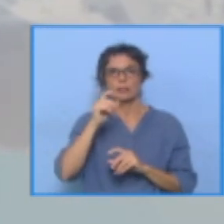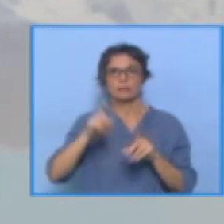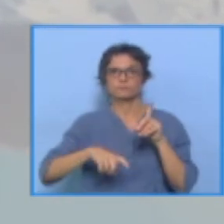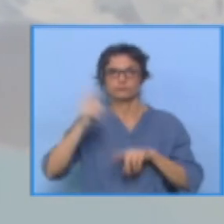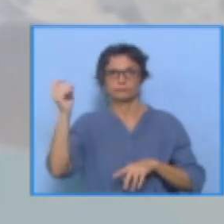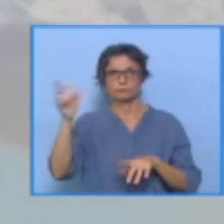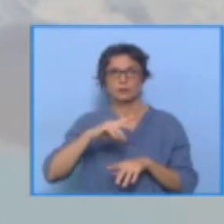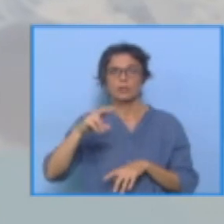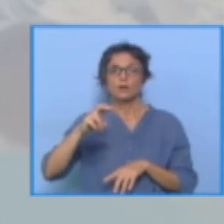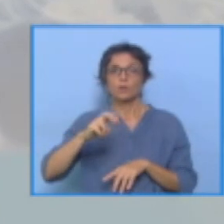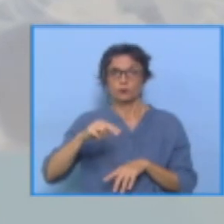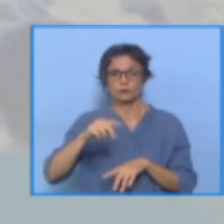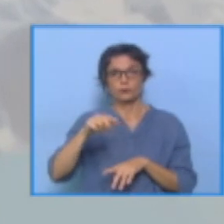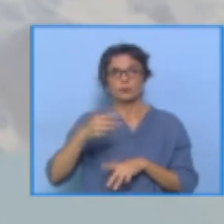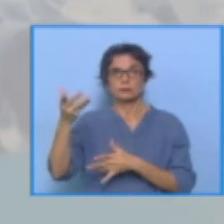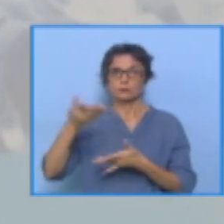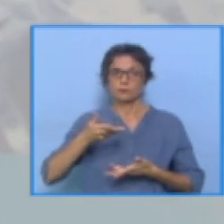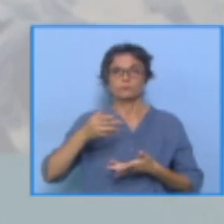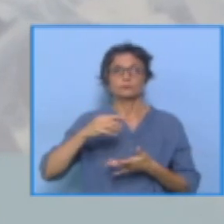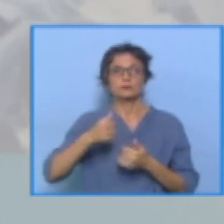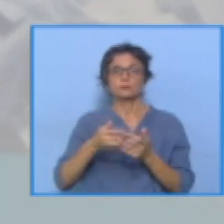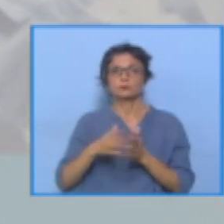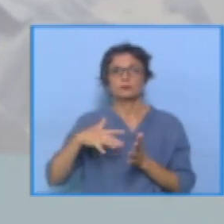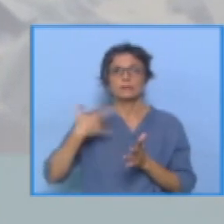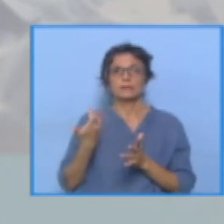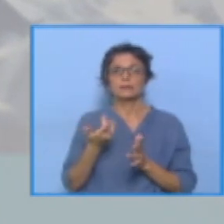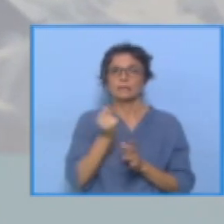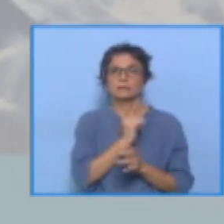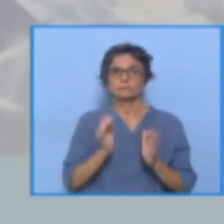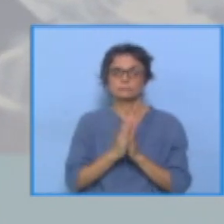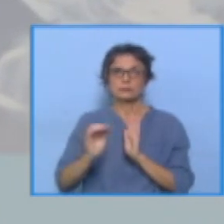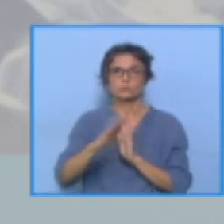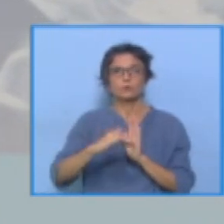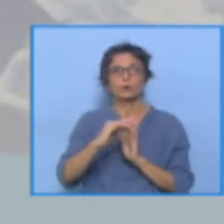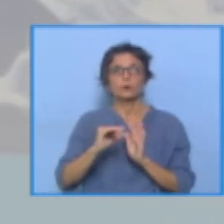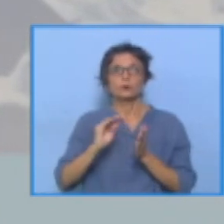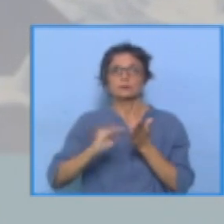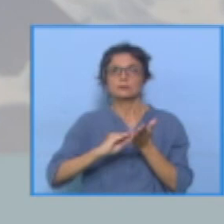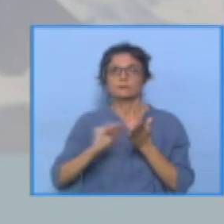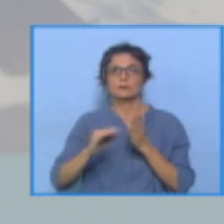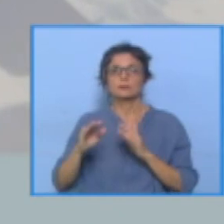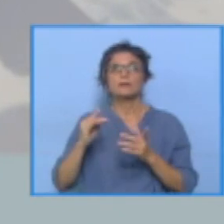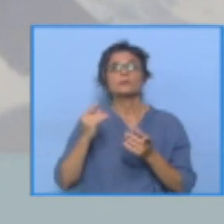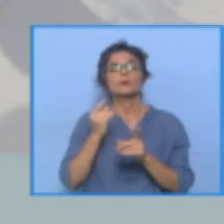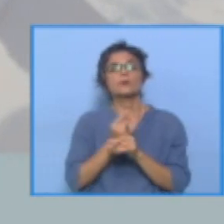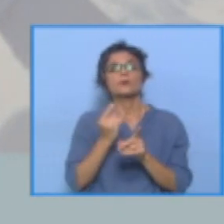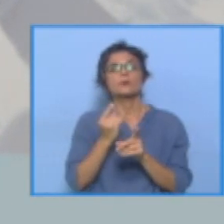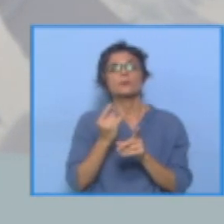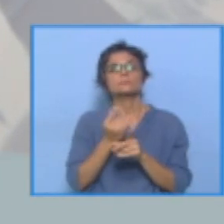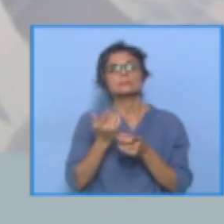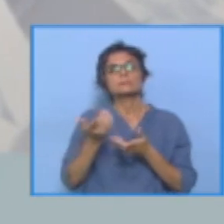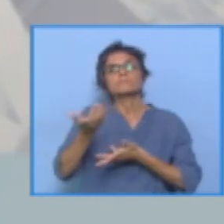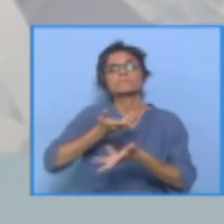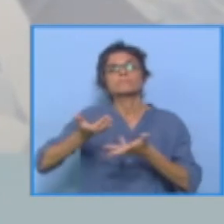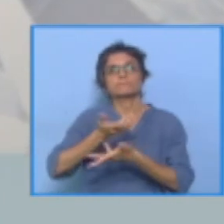convidámos todas as Caritas diocesanas e os secretariados das migrações para partilharem o pão